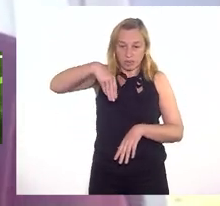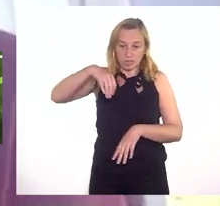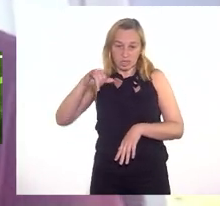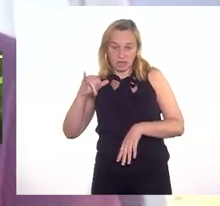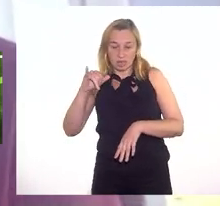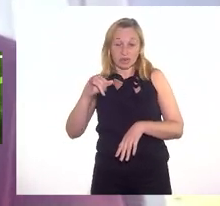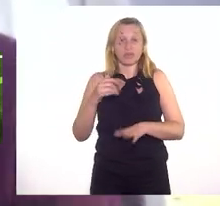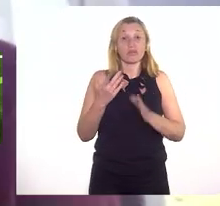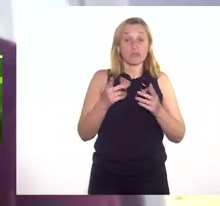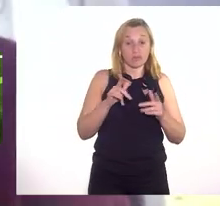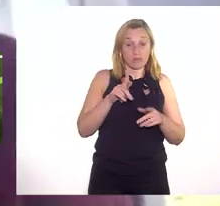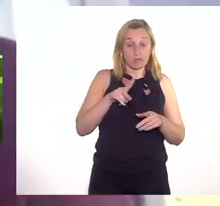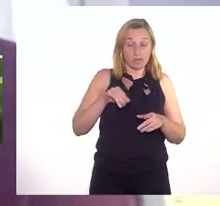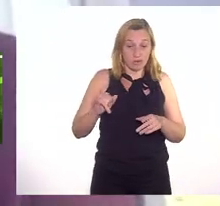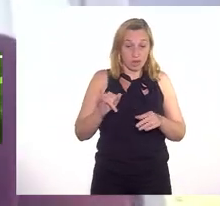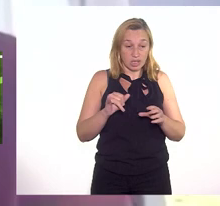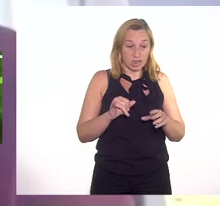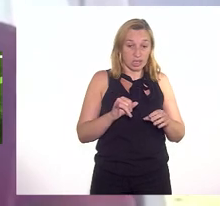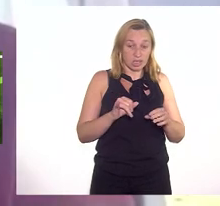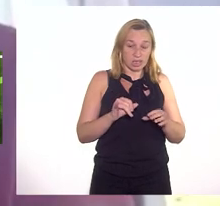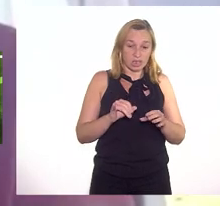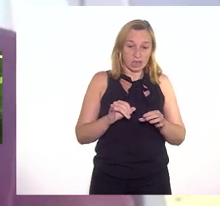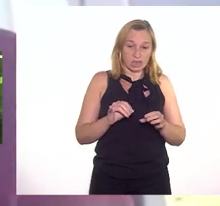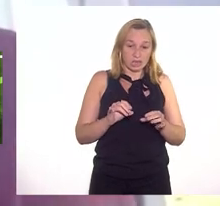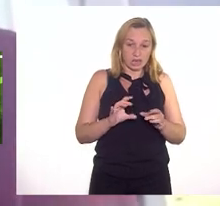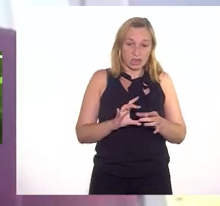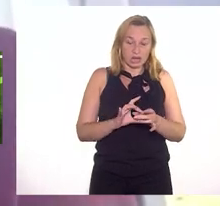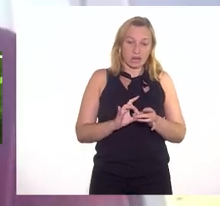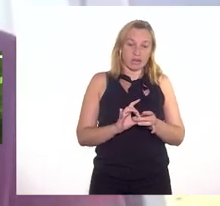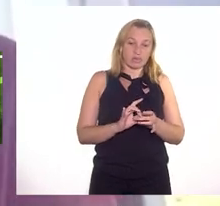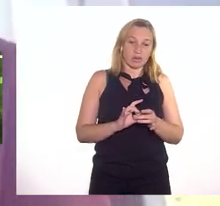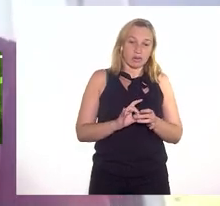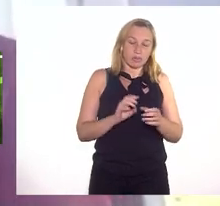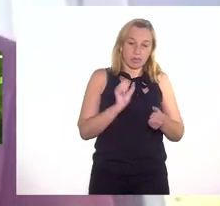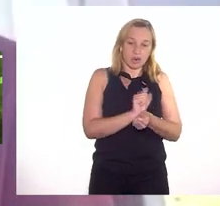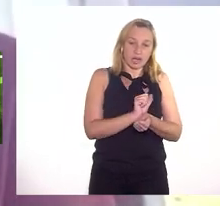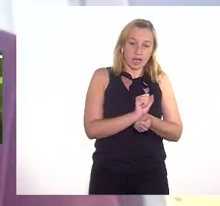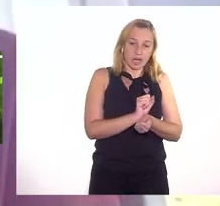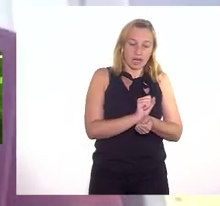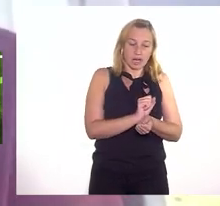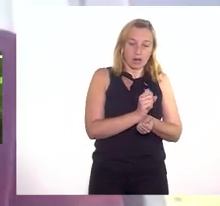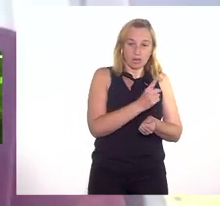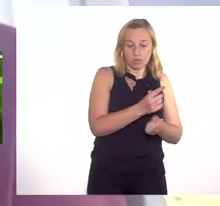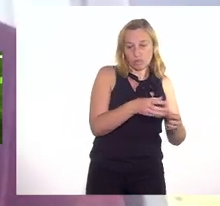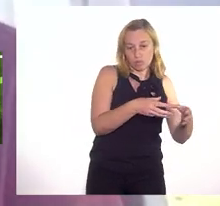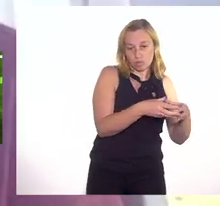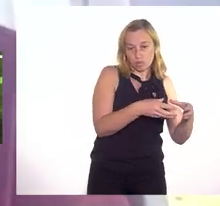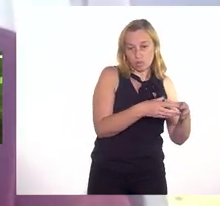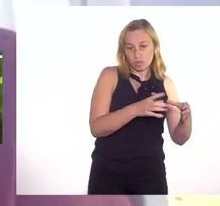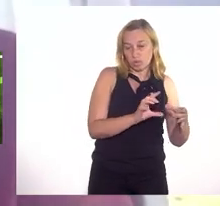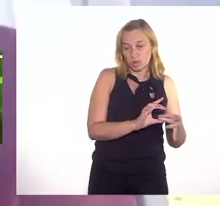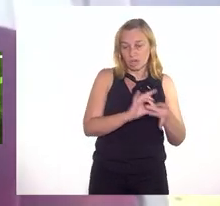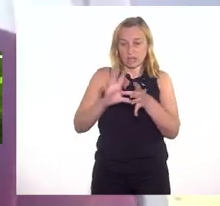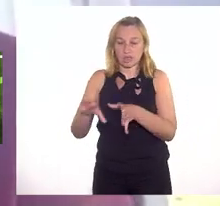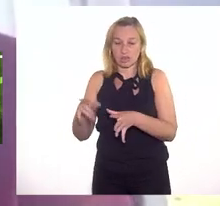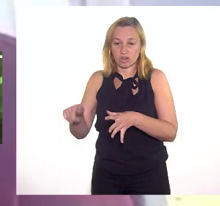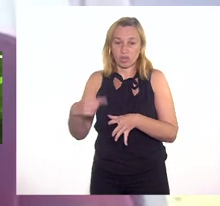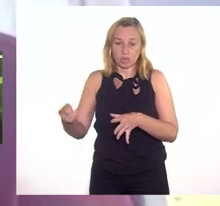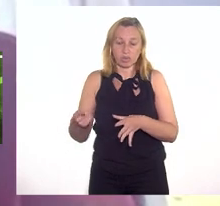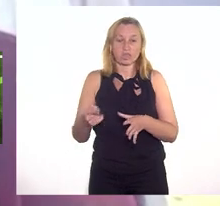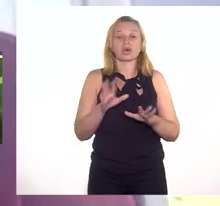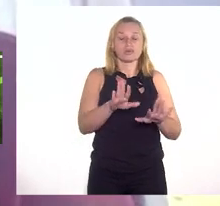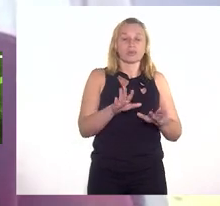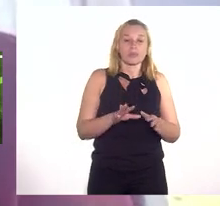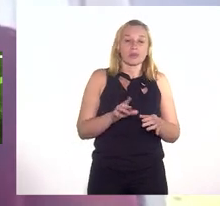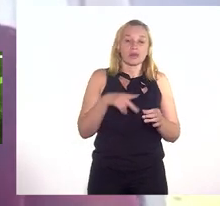deixar em detrimento de outras categorias. Então, a sugestão que a Subsecretaria de Vigilância da SES deu é que esses